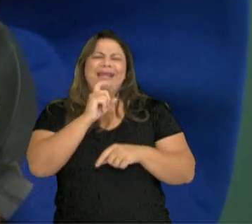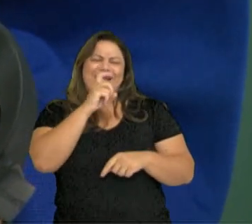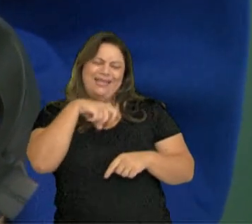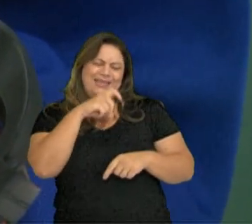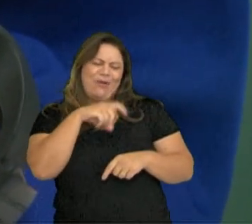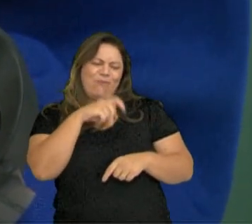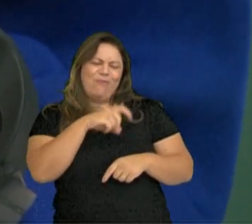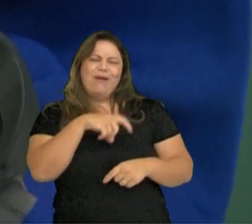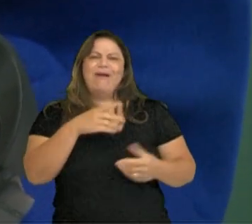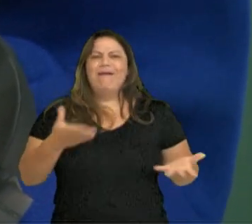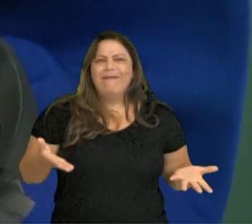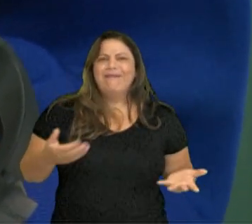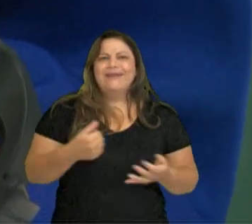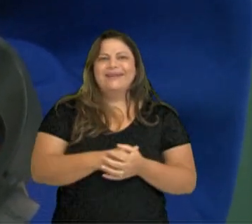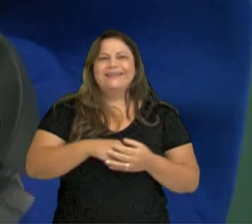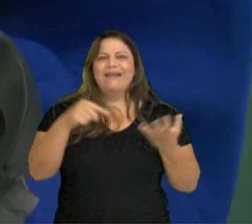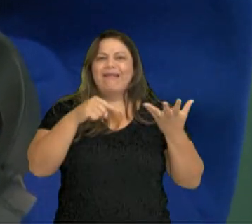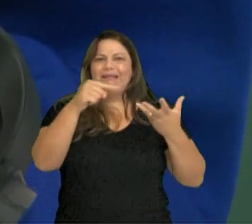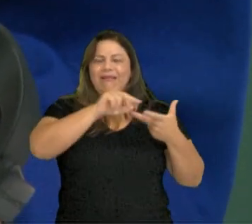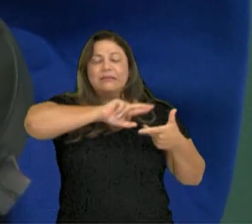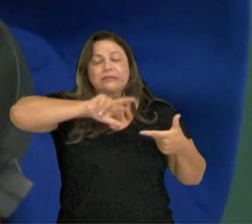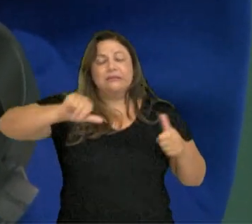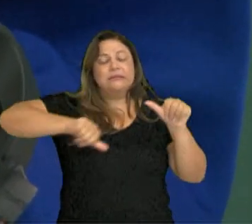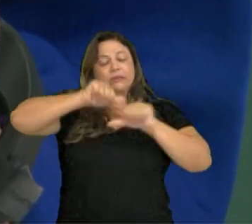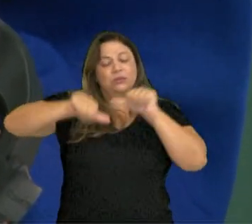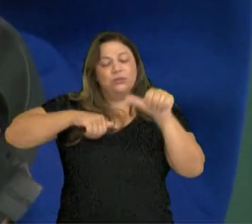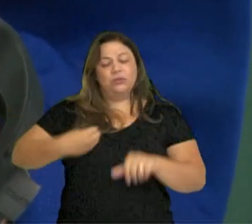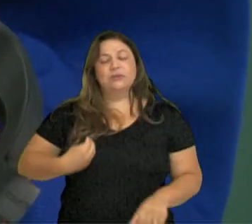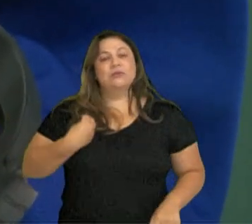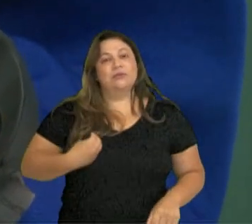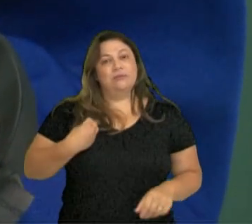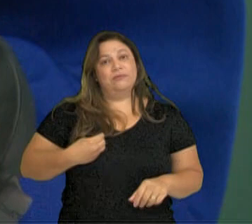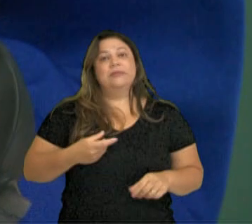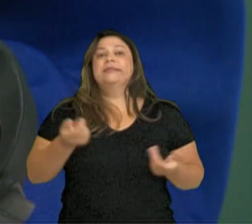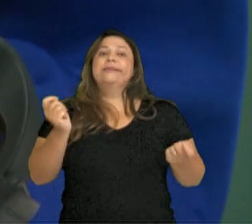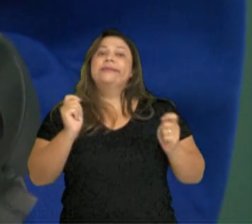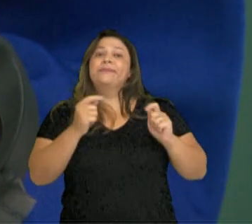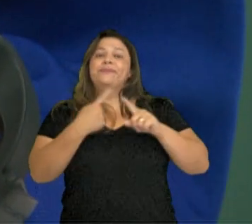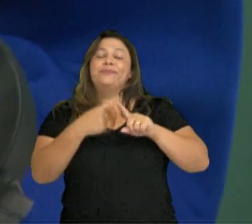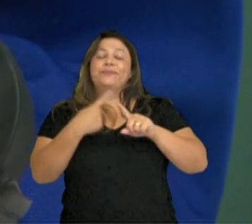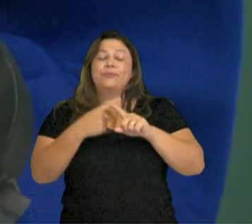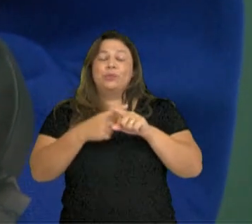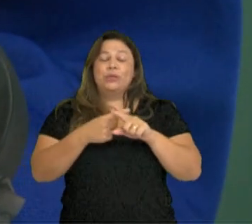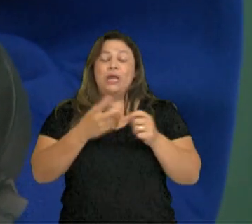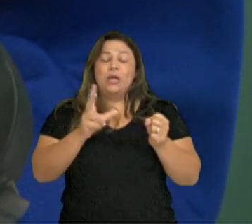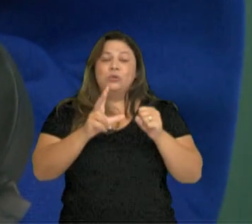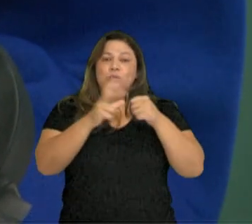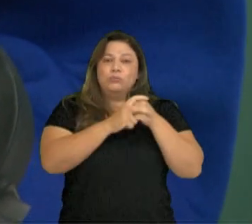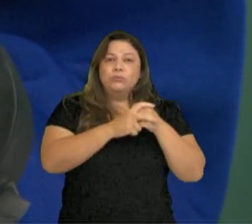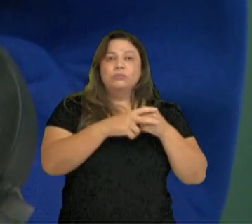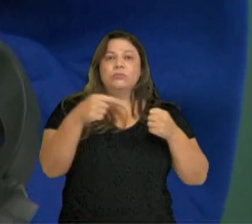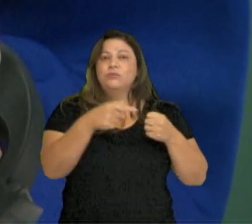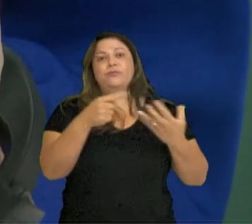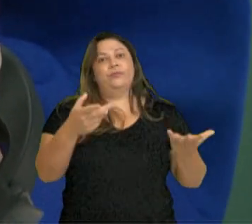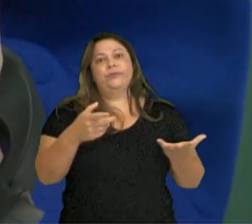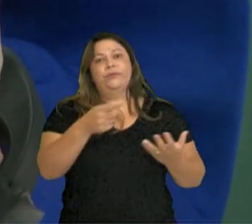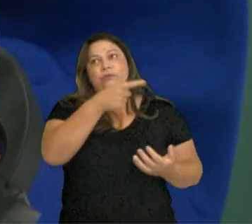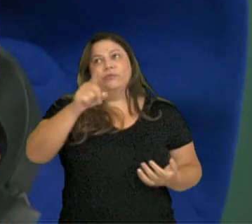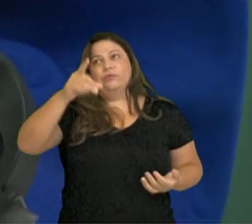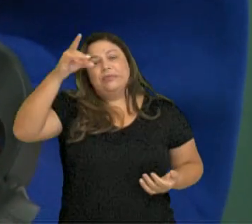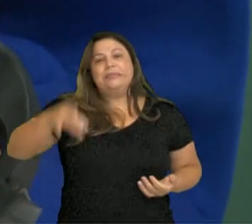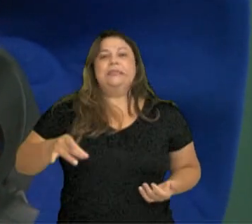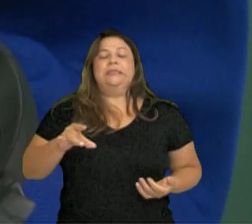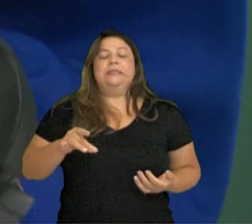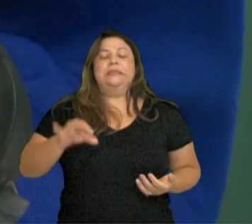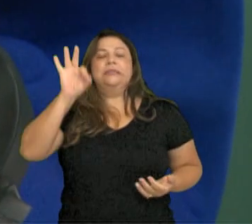Então olha só o tanto de coisa que mudou na nossa vida por causa de um vírus, né? Que a gente nem tem certeza se é um ser